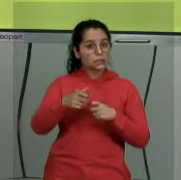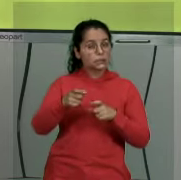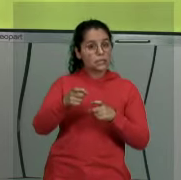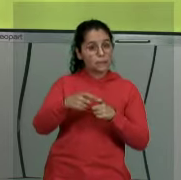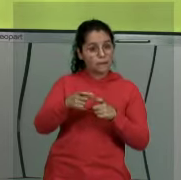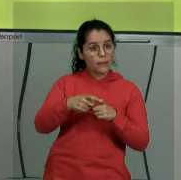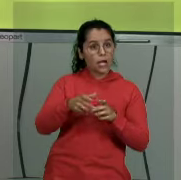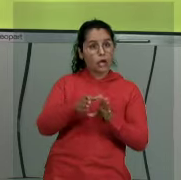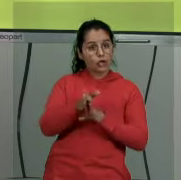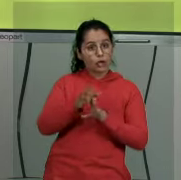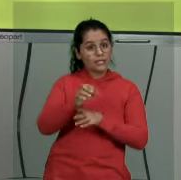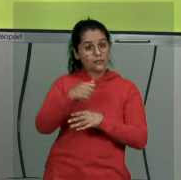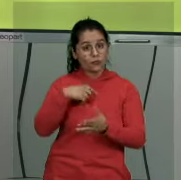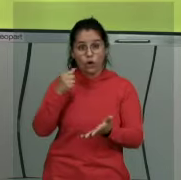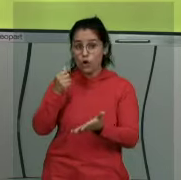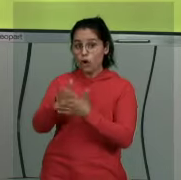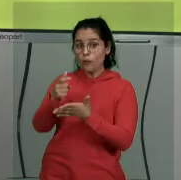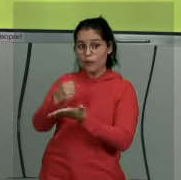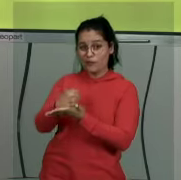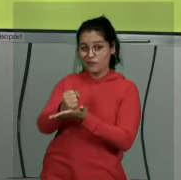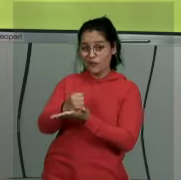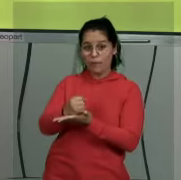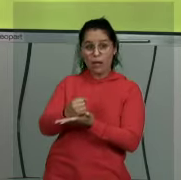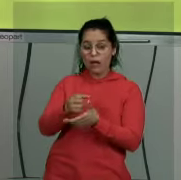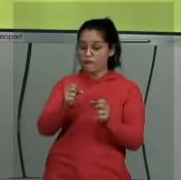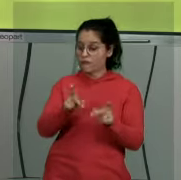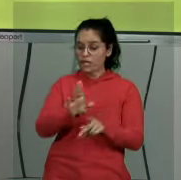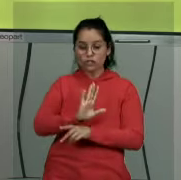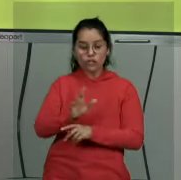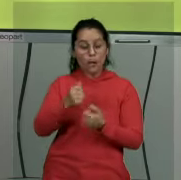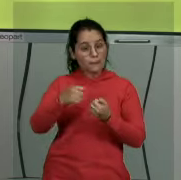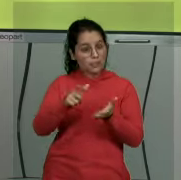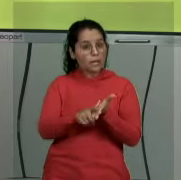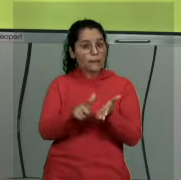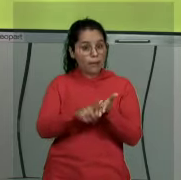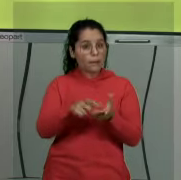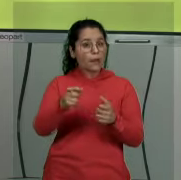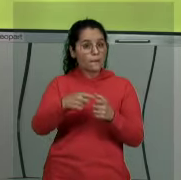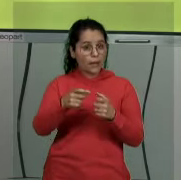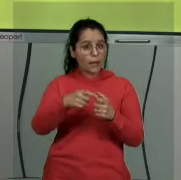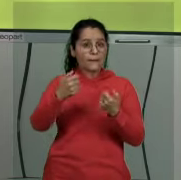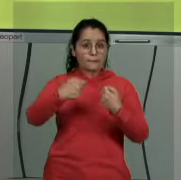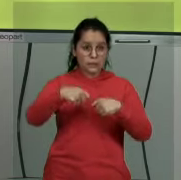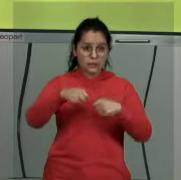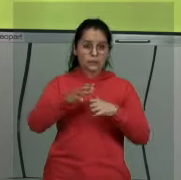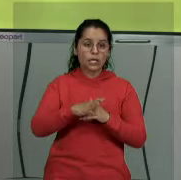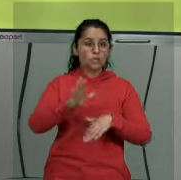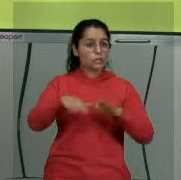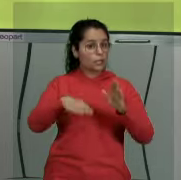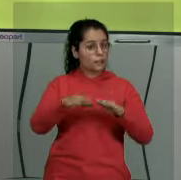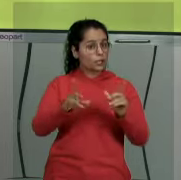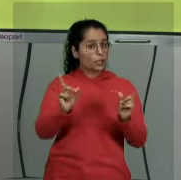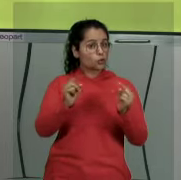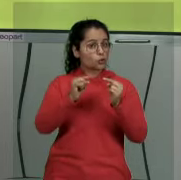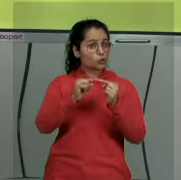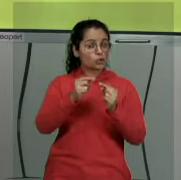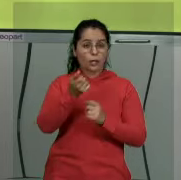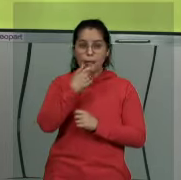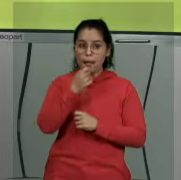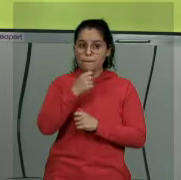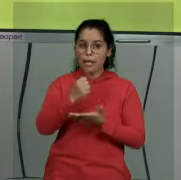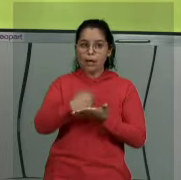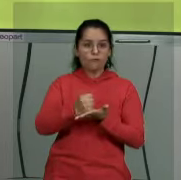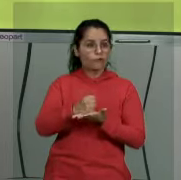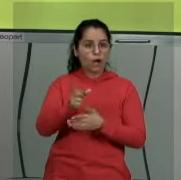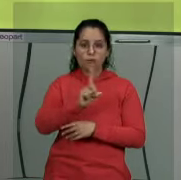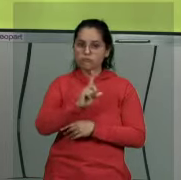que se você for comprar um antidepressivo, eles não vão te vender. Dependendo da medicação, se ela tiver tarja preta ou vermelha, a farmácia